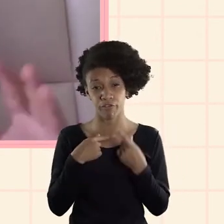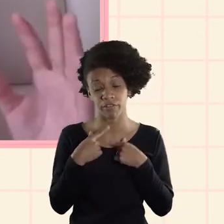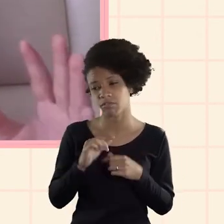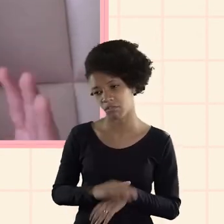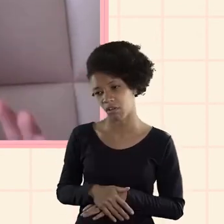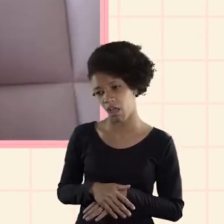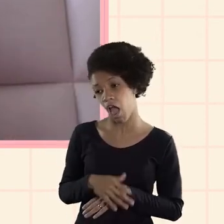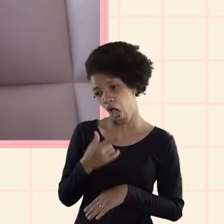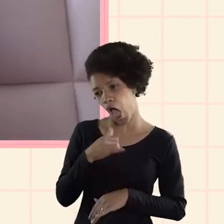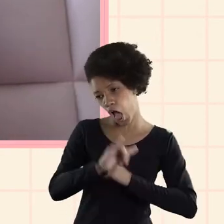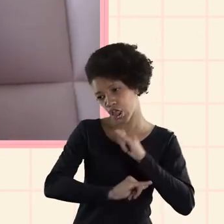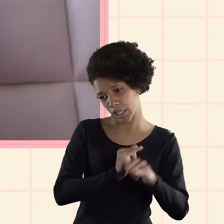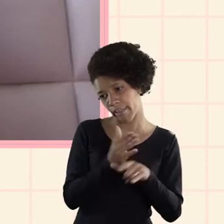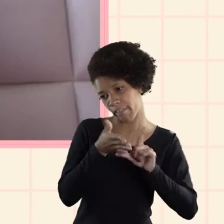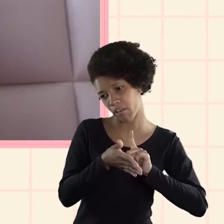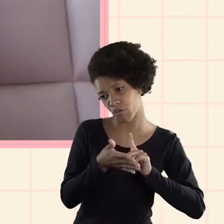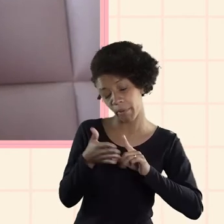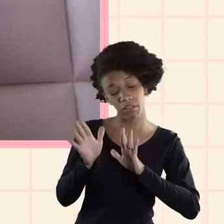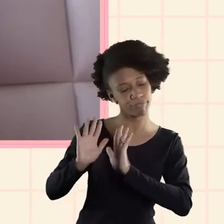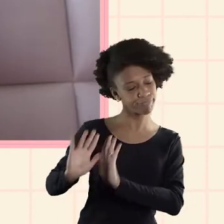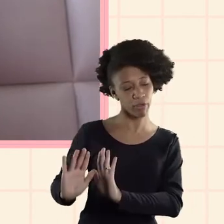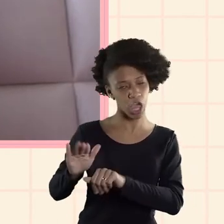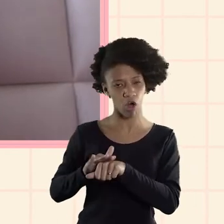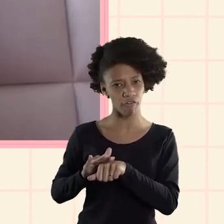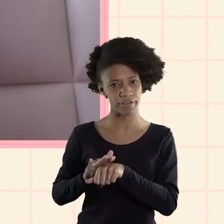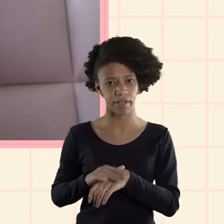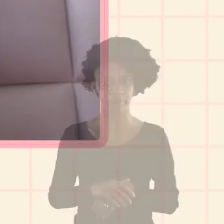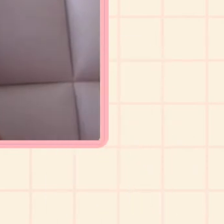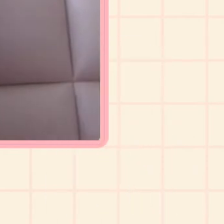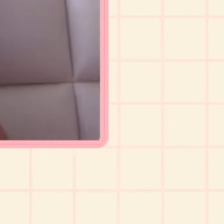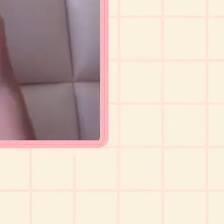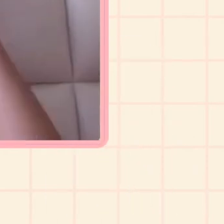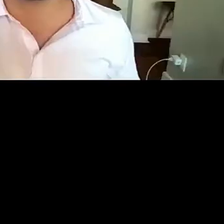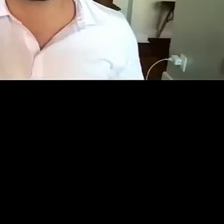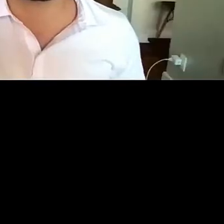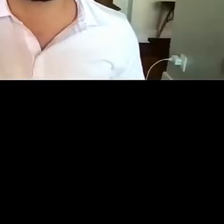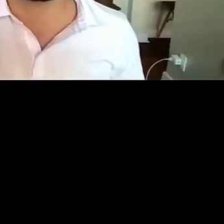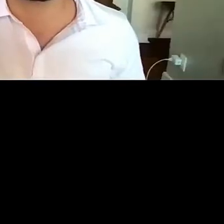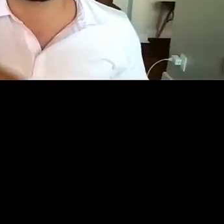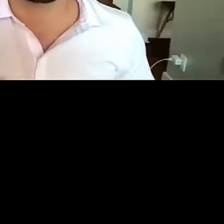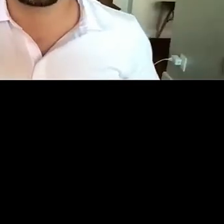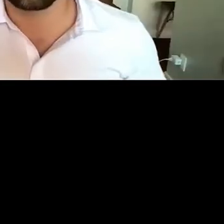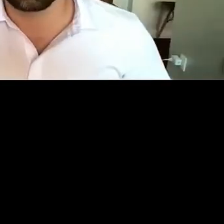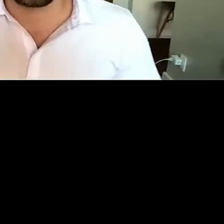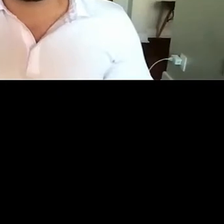tempo todo. Aí, tipo, dá vontade de falar, filha, tu não tá online, porque eu não posso falar agora.